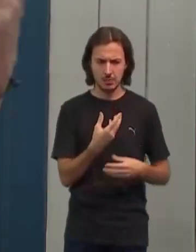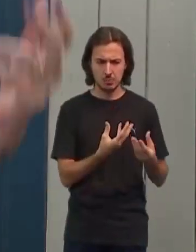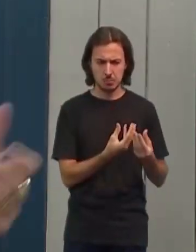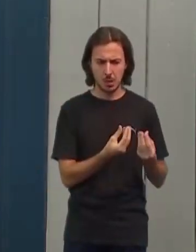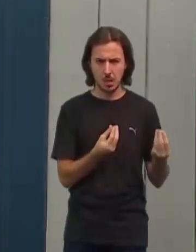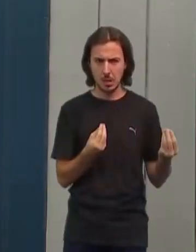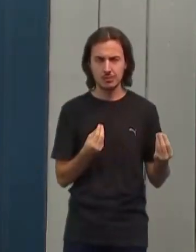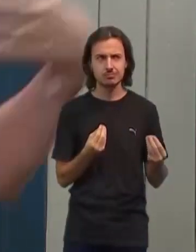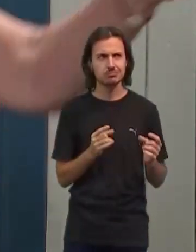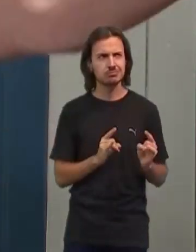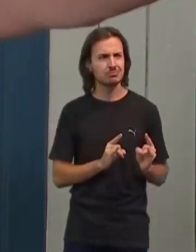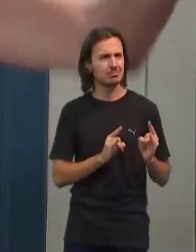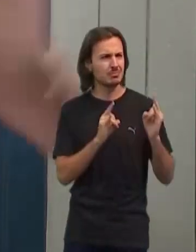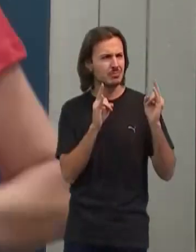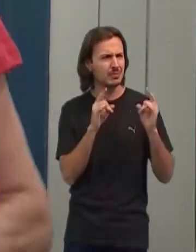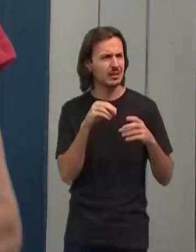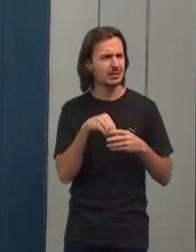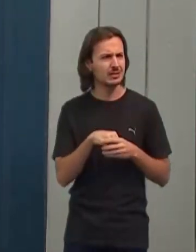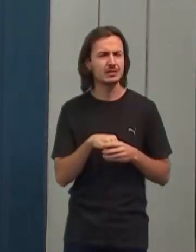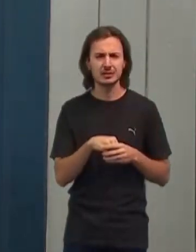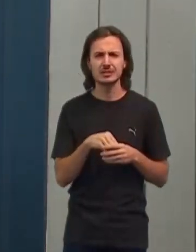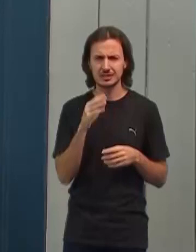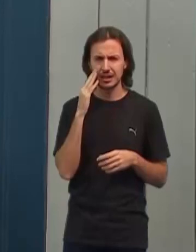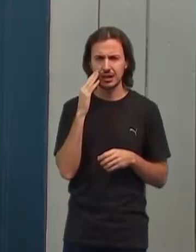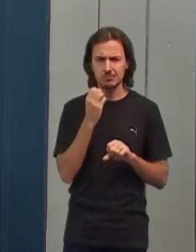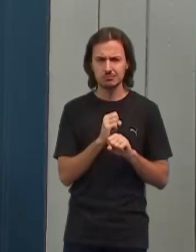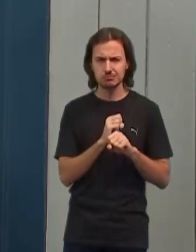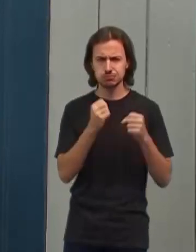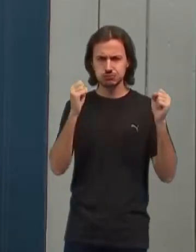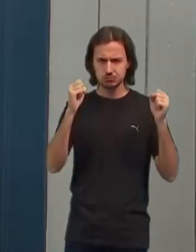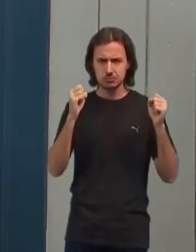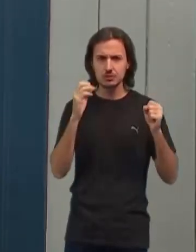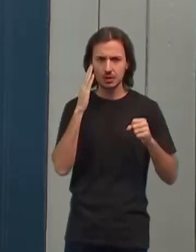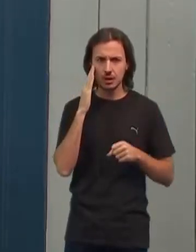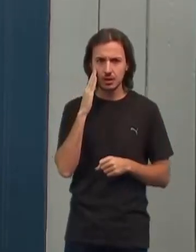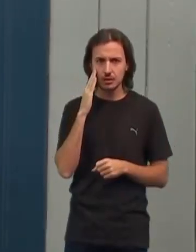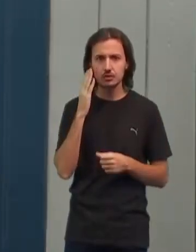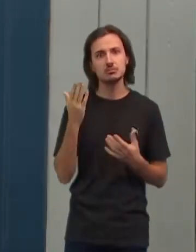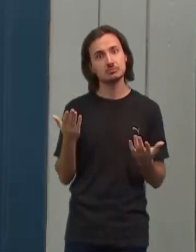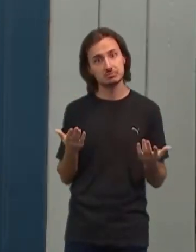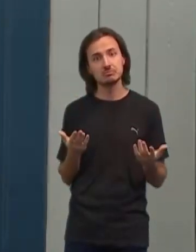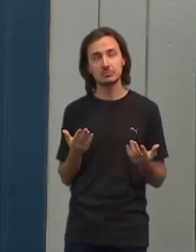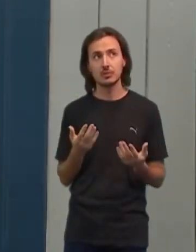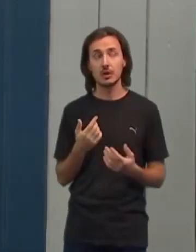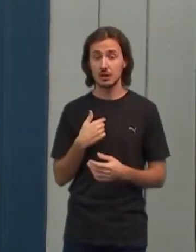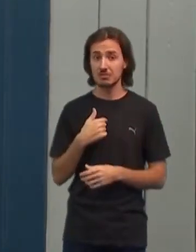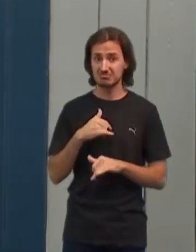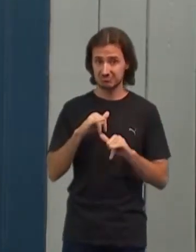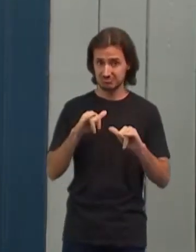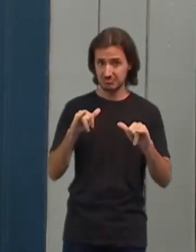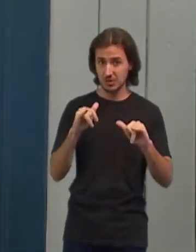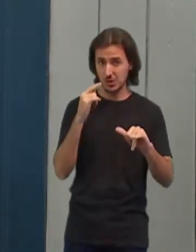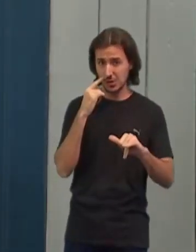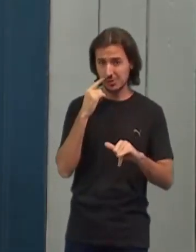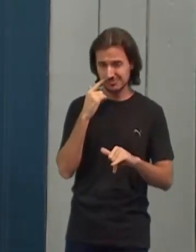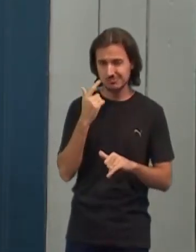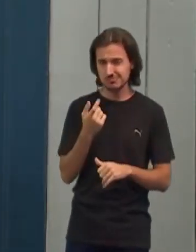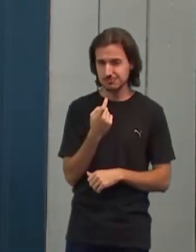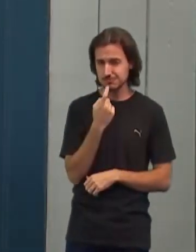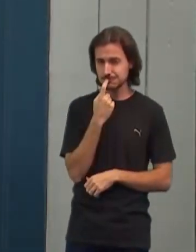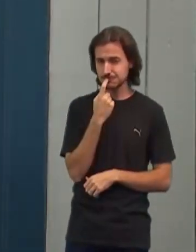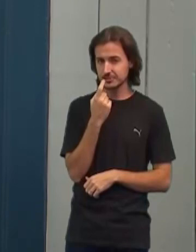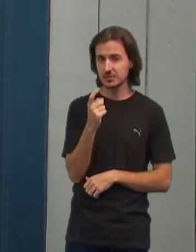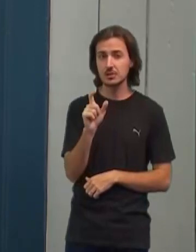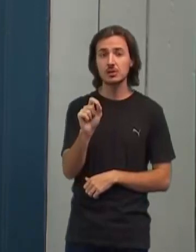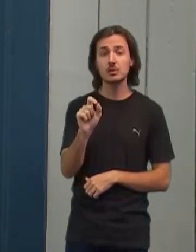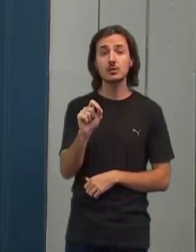de um prédio, vocês devem estar acompanhando isso. Mas eu vou pegar um que a gente é muito próximo de nós, que